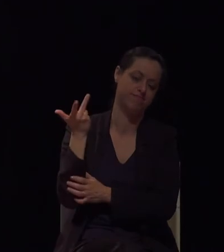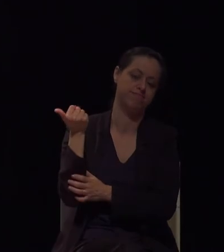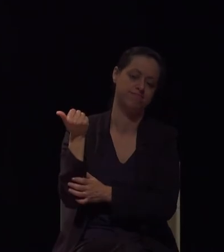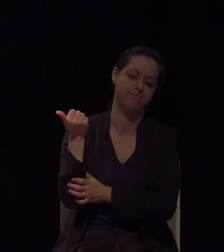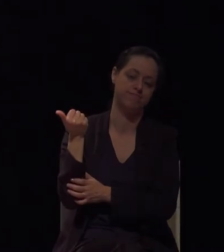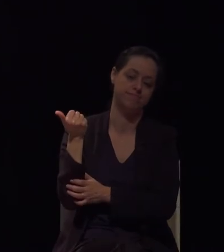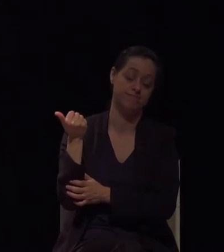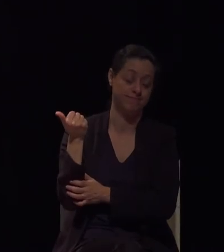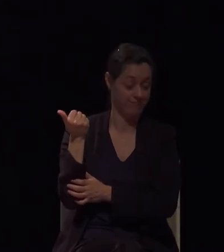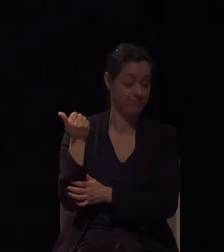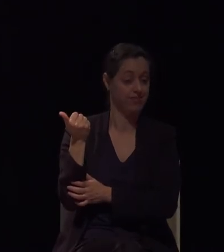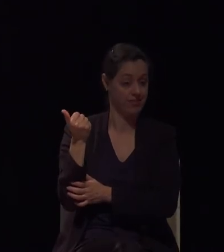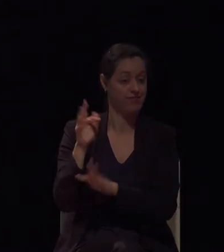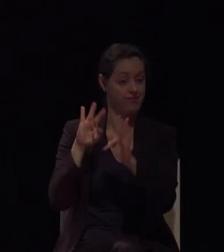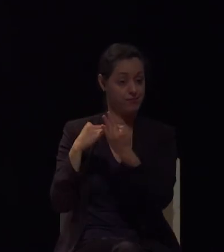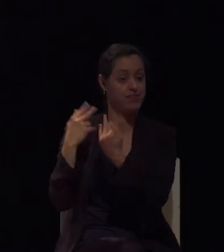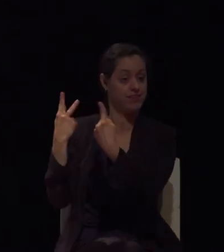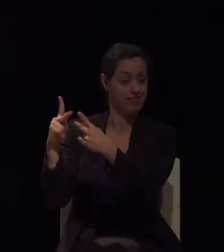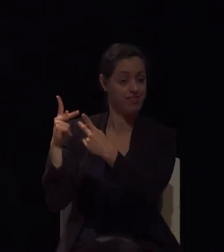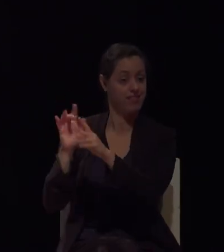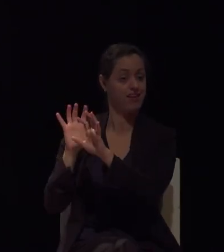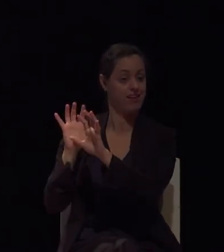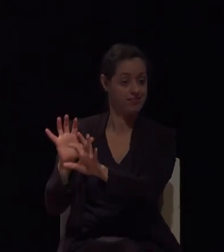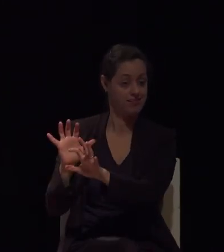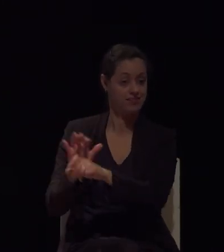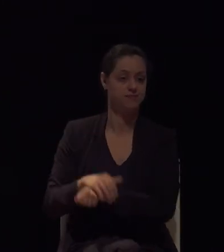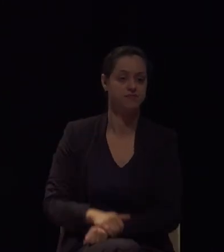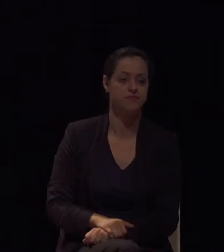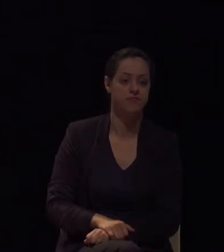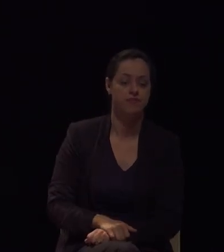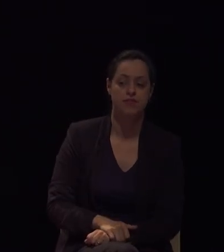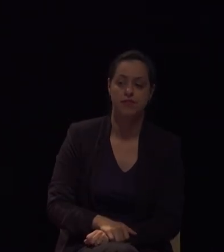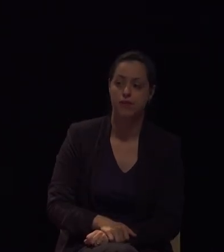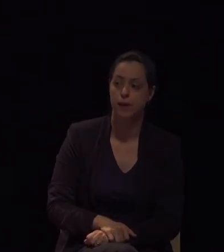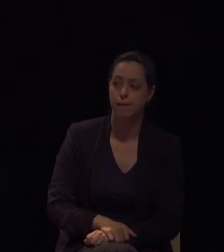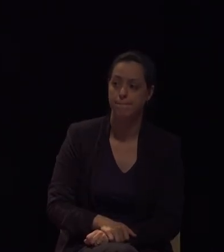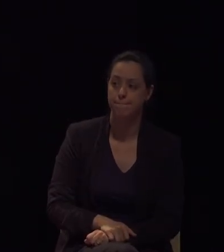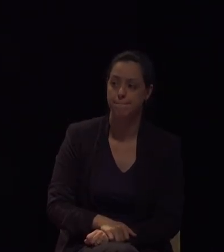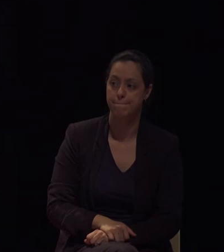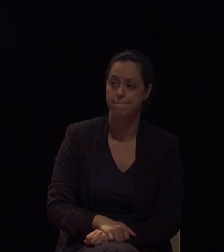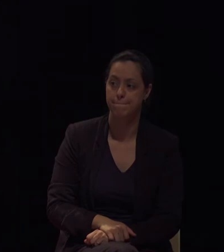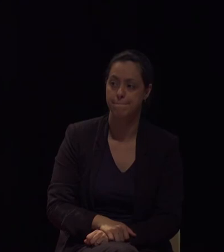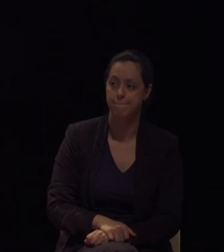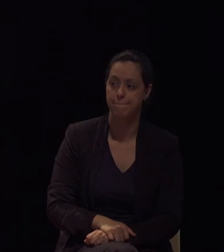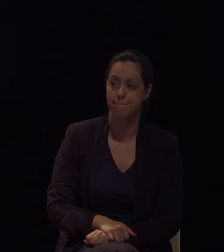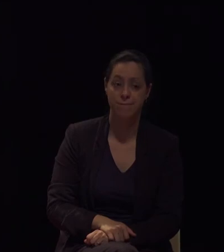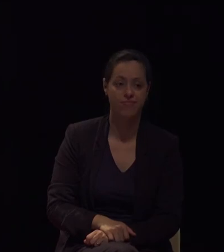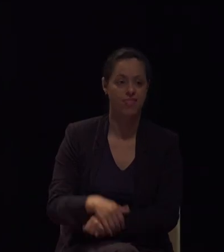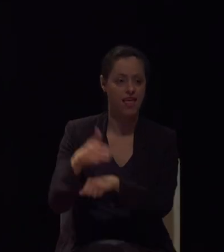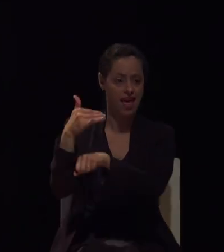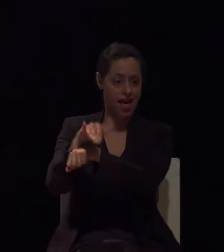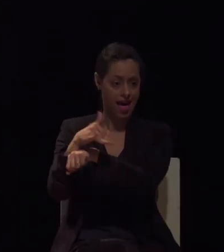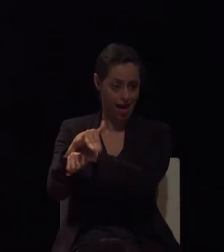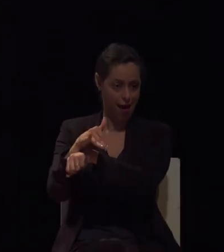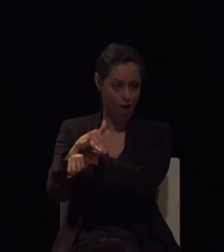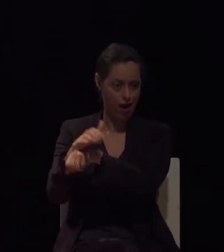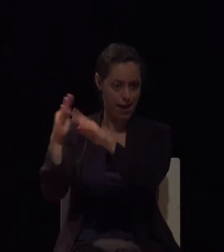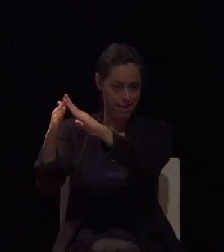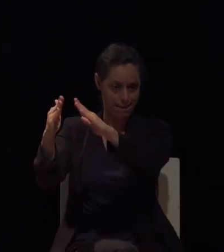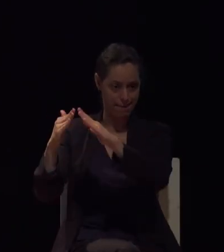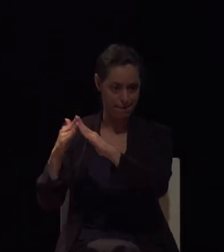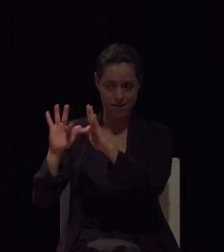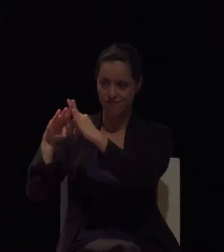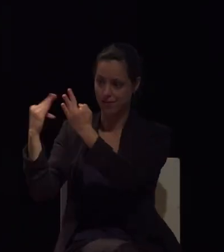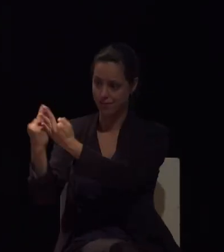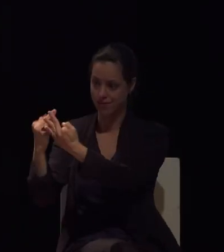de uma dessas famílias né a rua dela é metade família ea outra metade